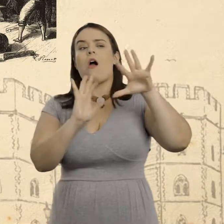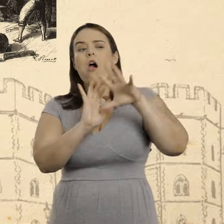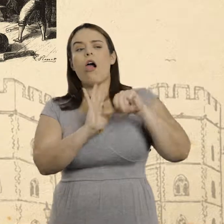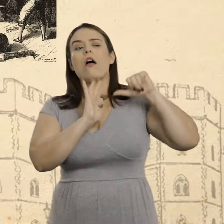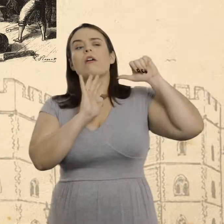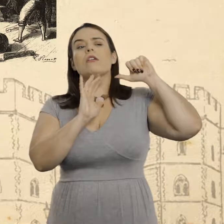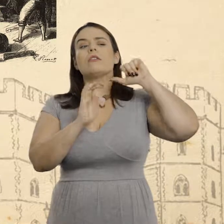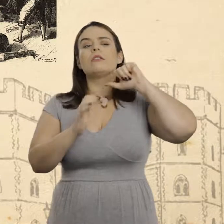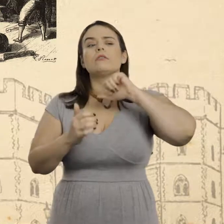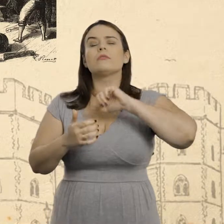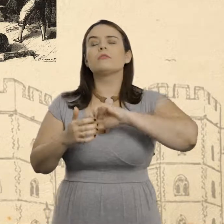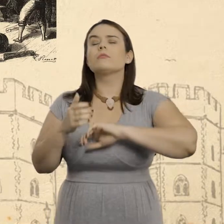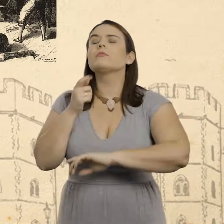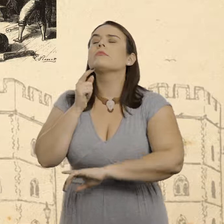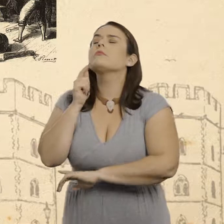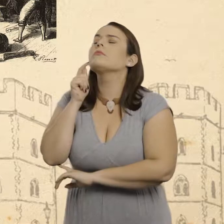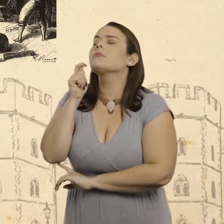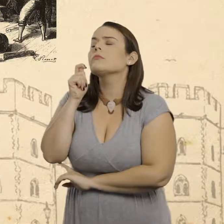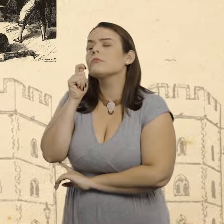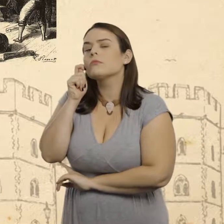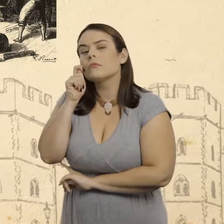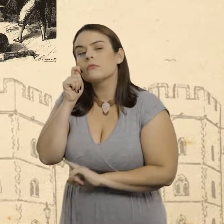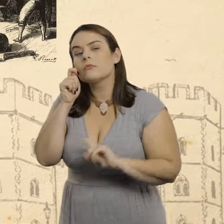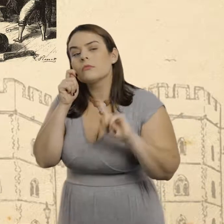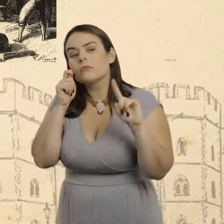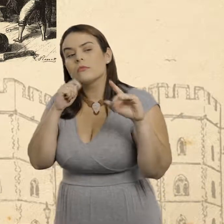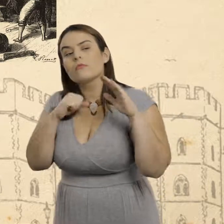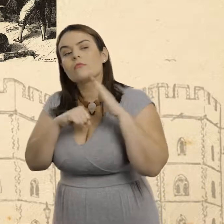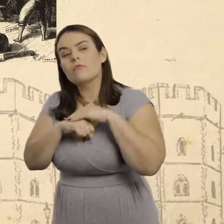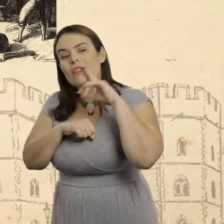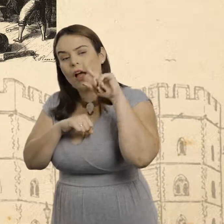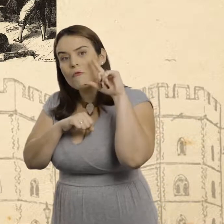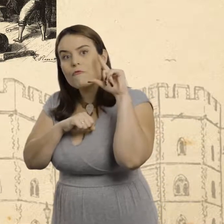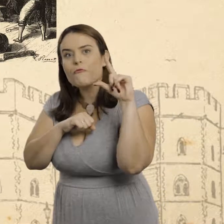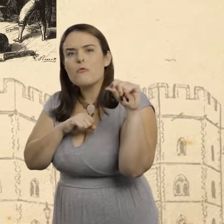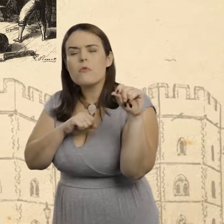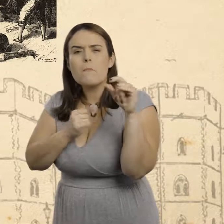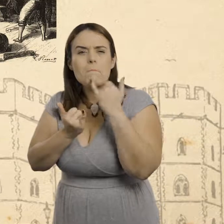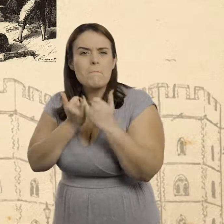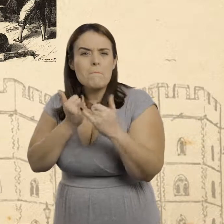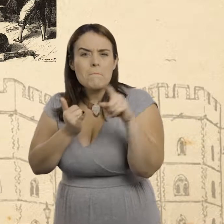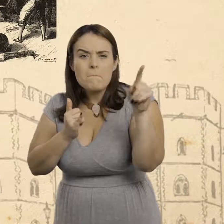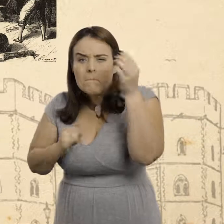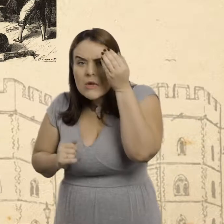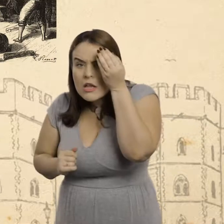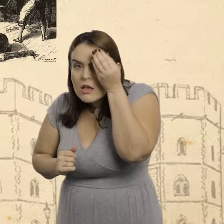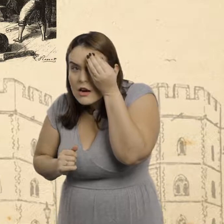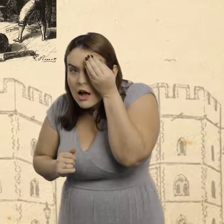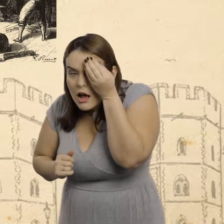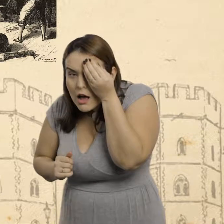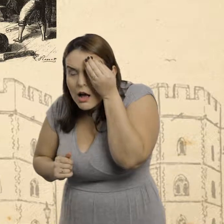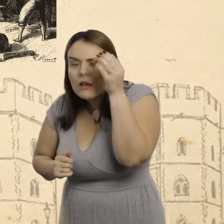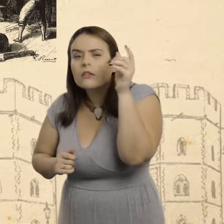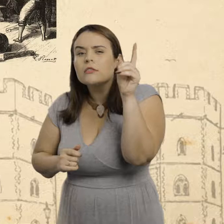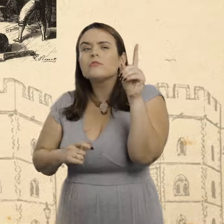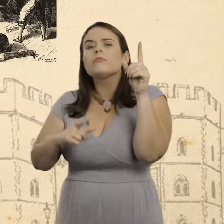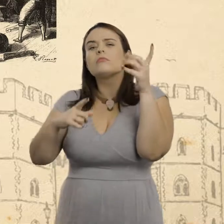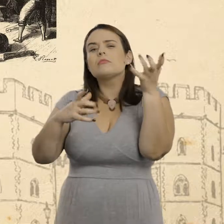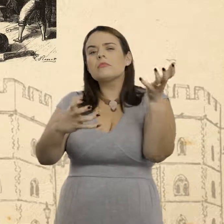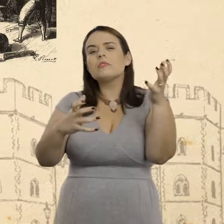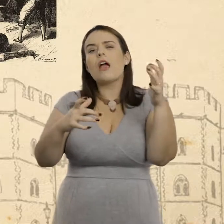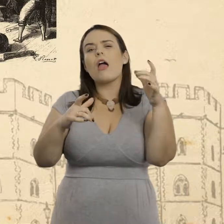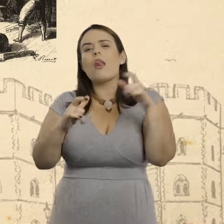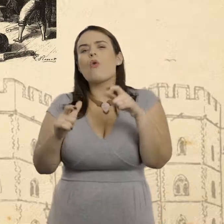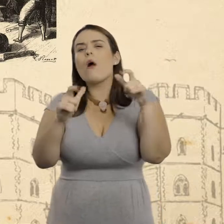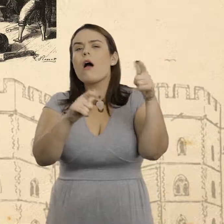O detetive Fix começou a pensar que o que ele estava fazendo era uma fuga de pirata. Estava fugindo para ir